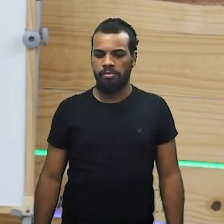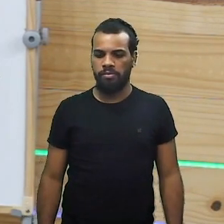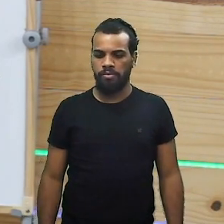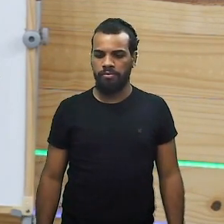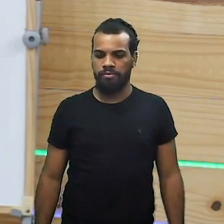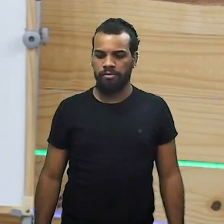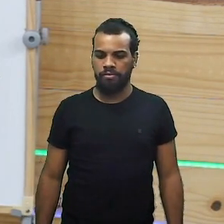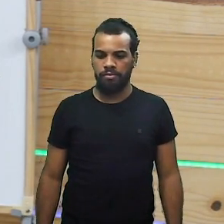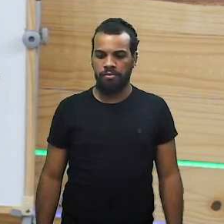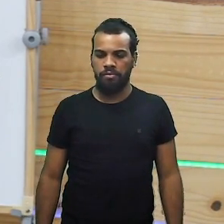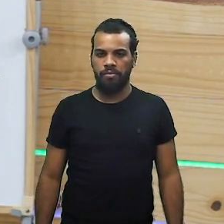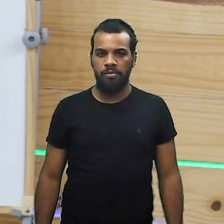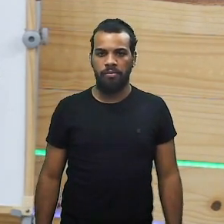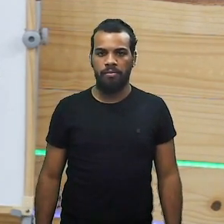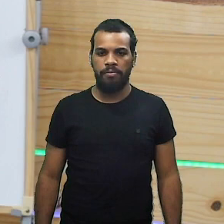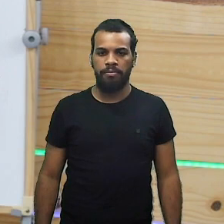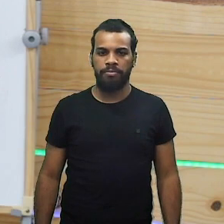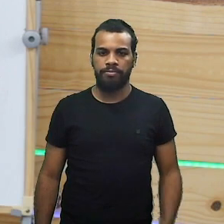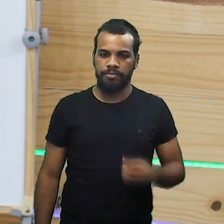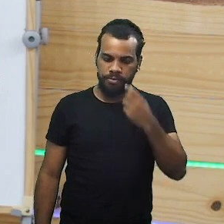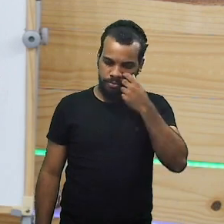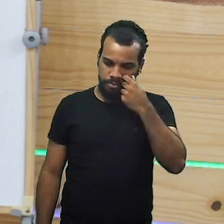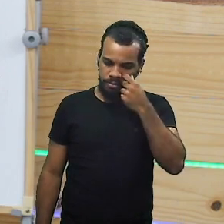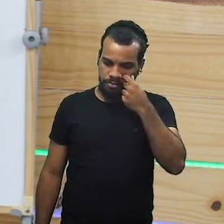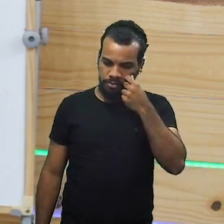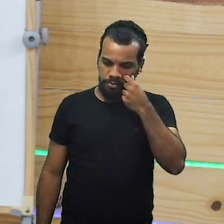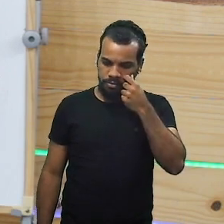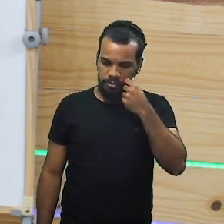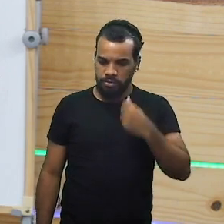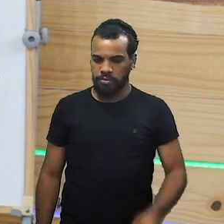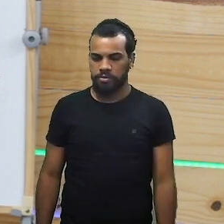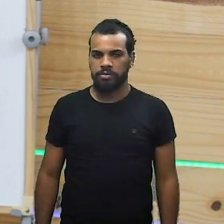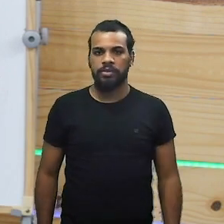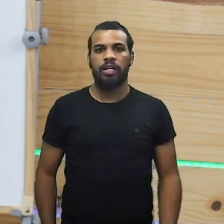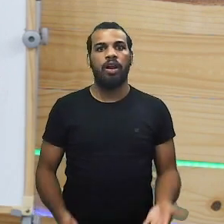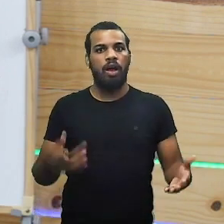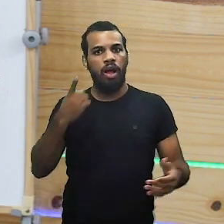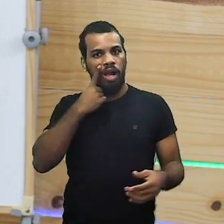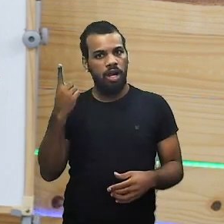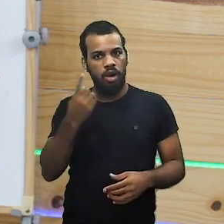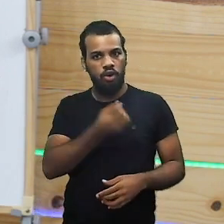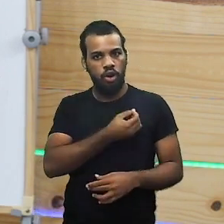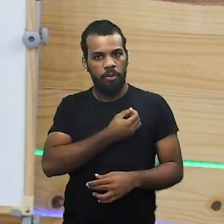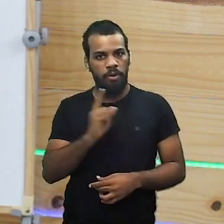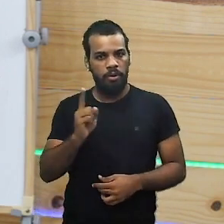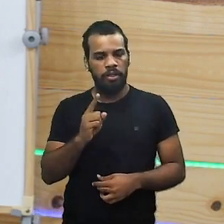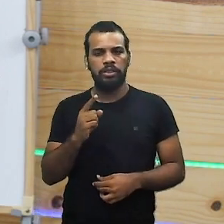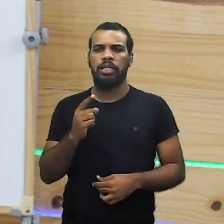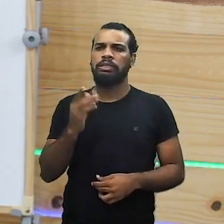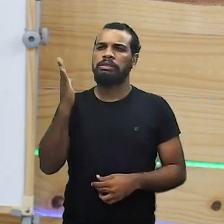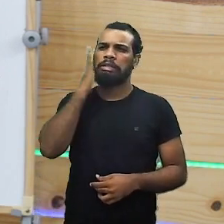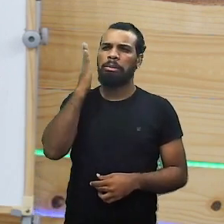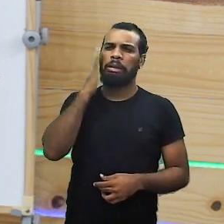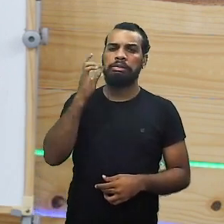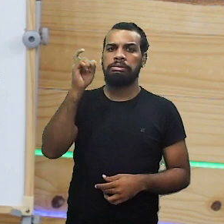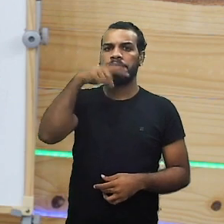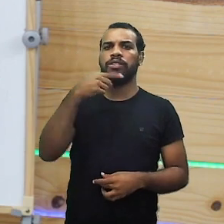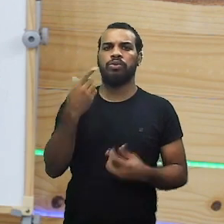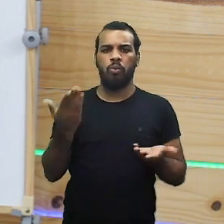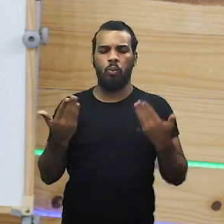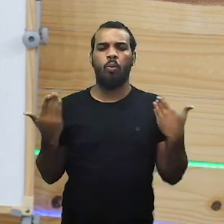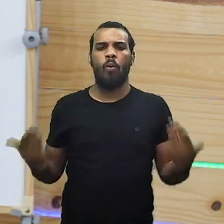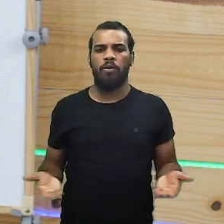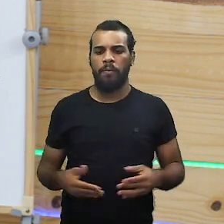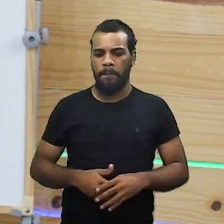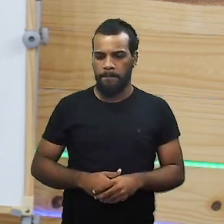Beleza? Agora, observe que esse número daqui fica até difícil de você saber qual é o resultado dele. Não é